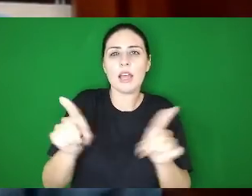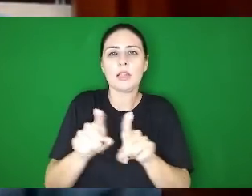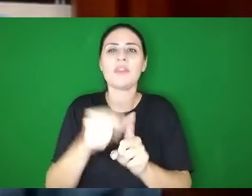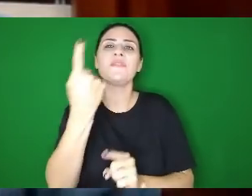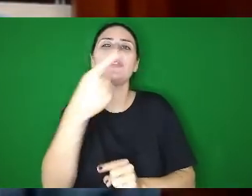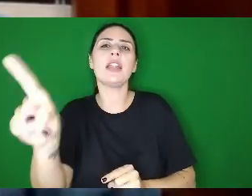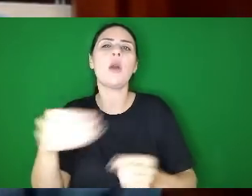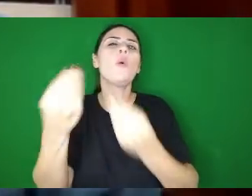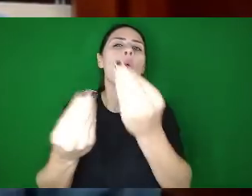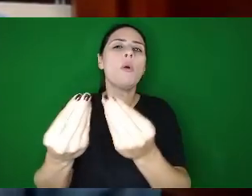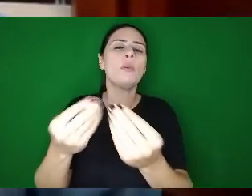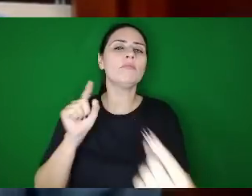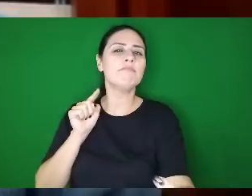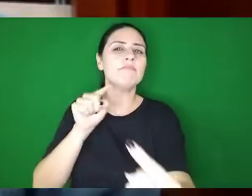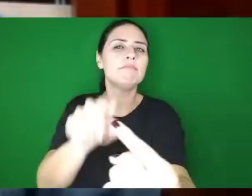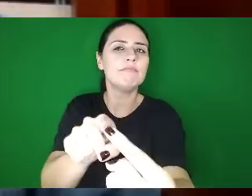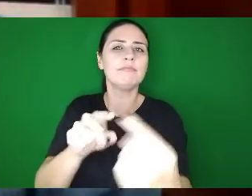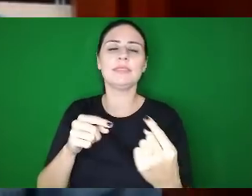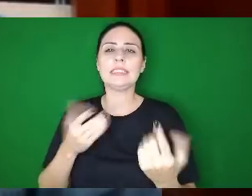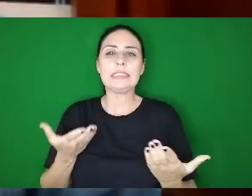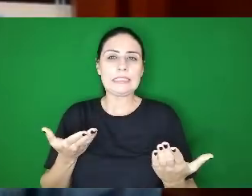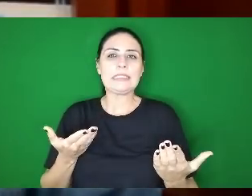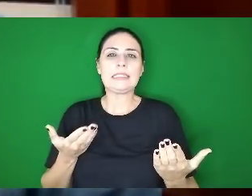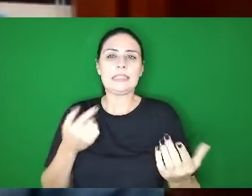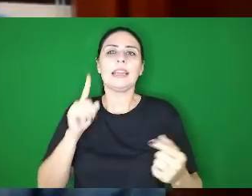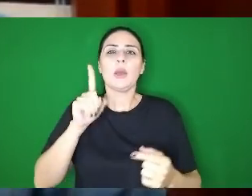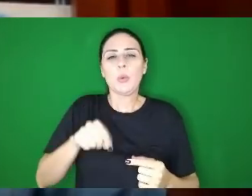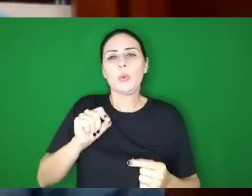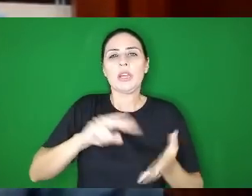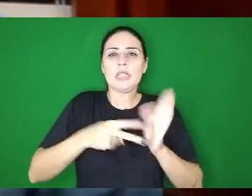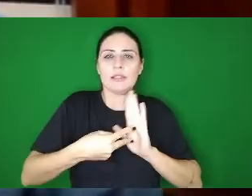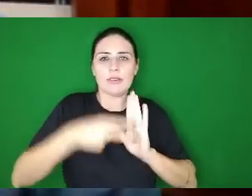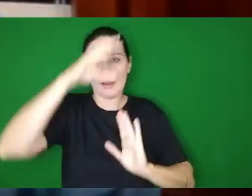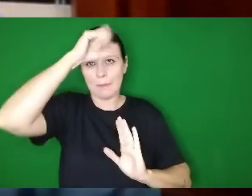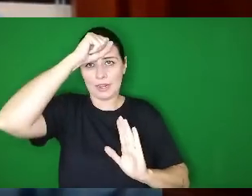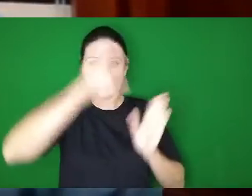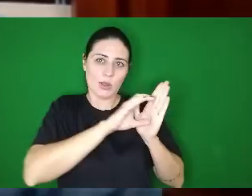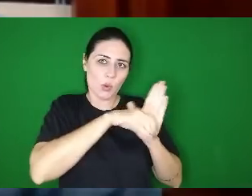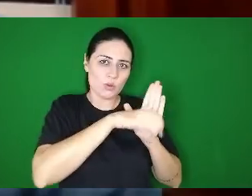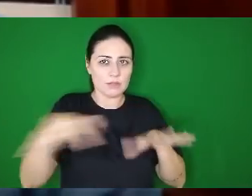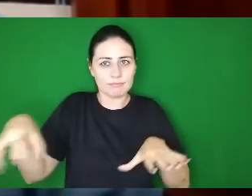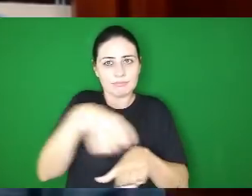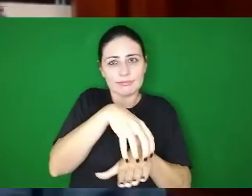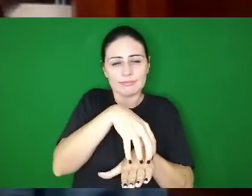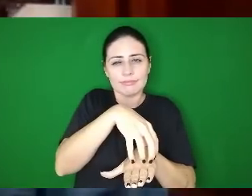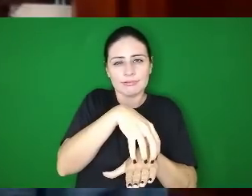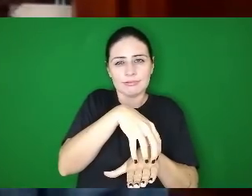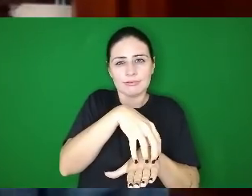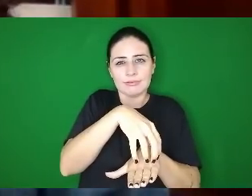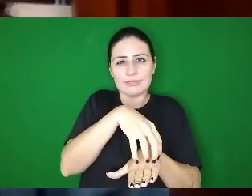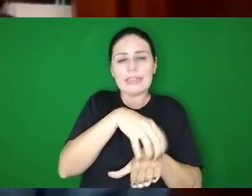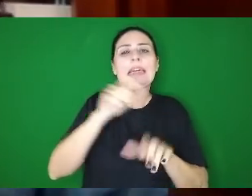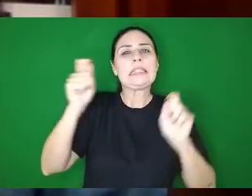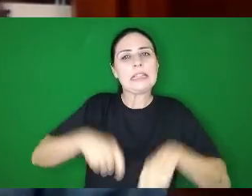esse conteúdo, né? O que que é aprender conceito de migração? Aí eu posso